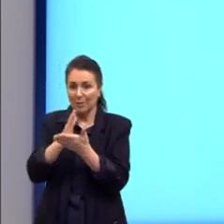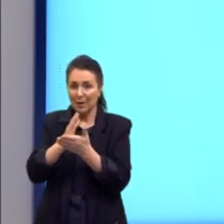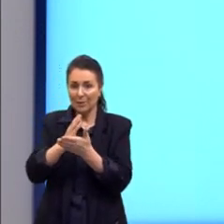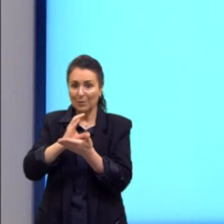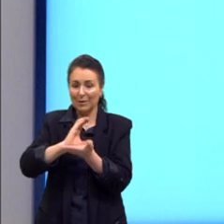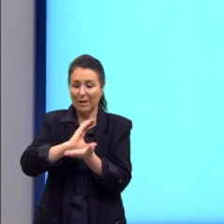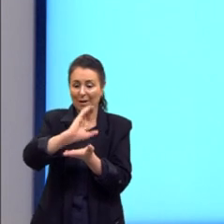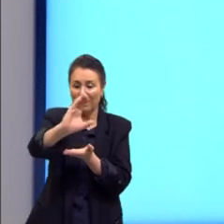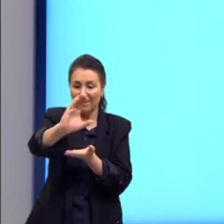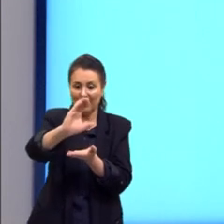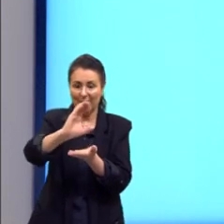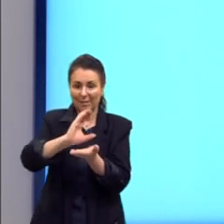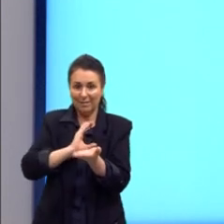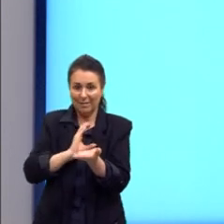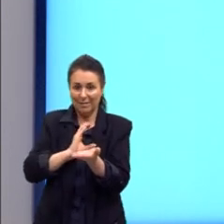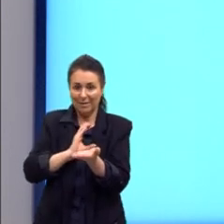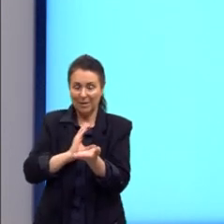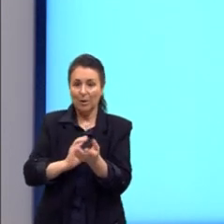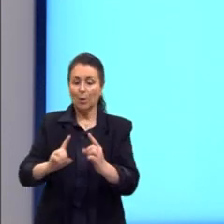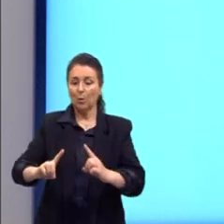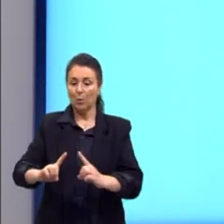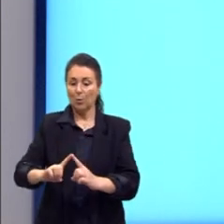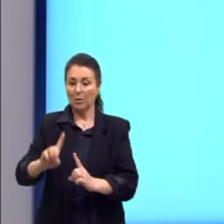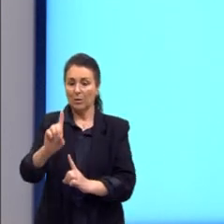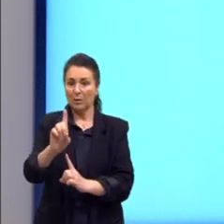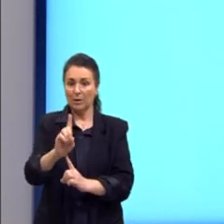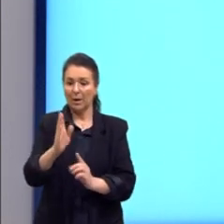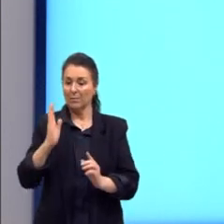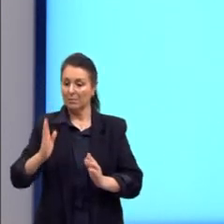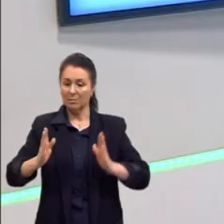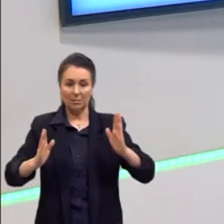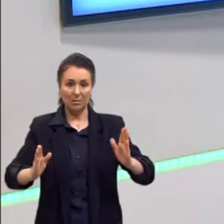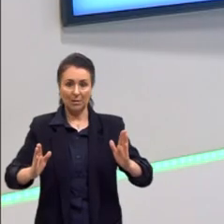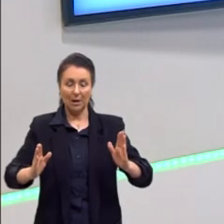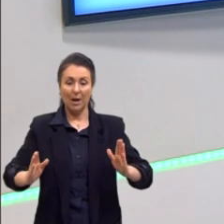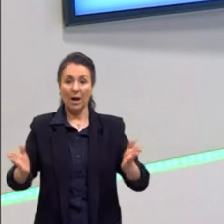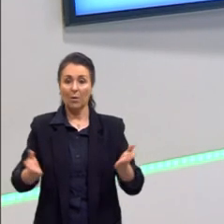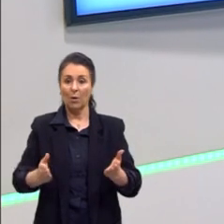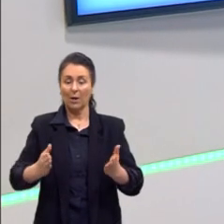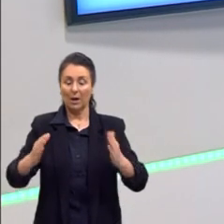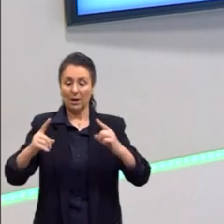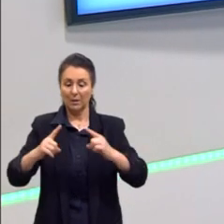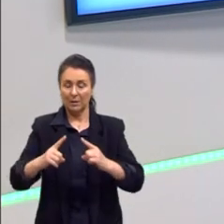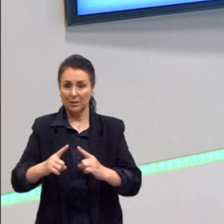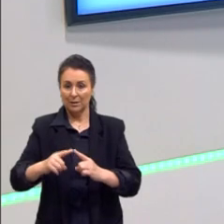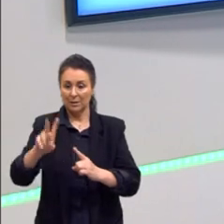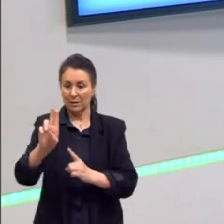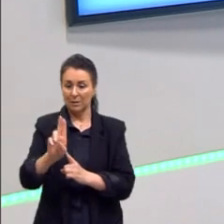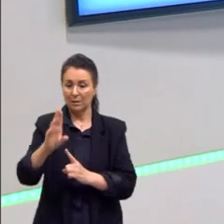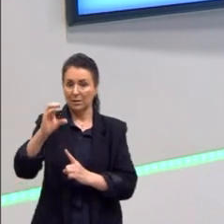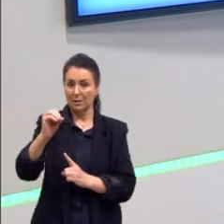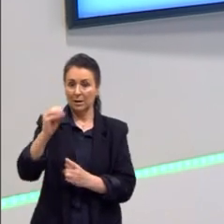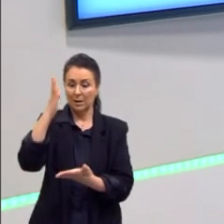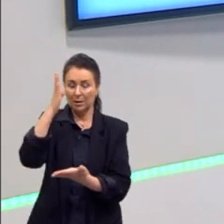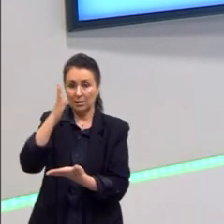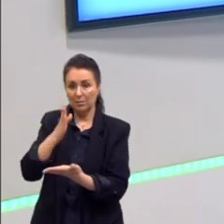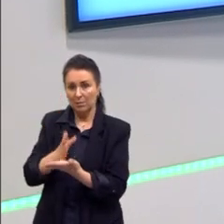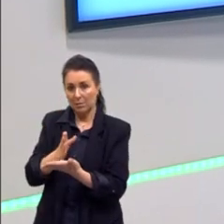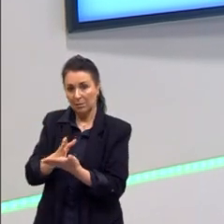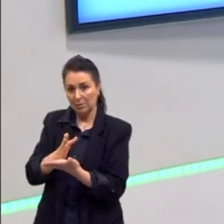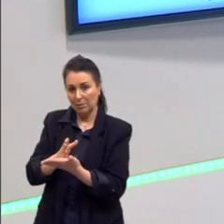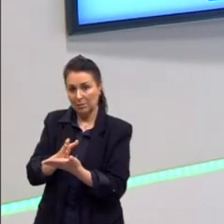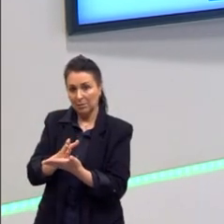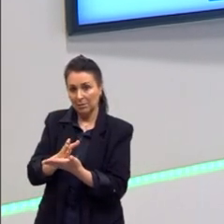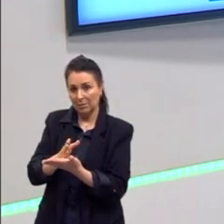cadeia carbônica enquanto os aldeídos tem que estar na extremidade acetonas eles estão presentes no centro no meio da